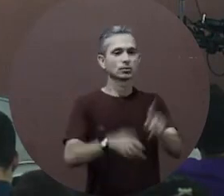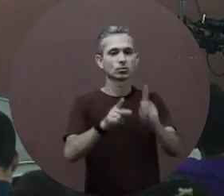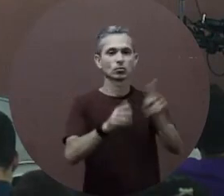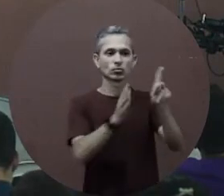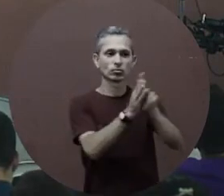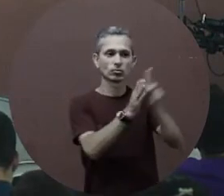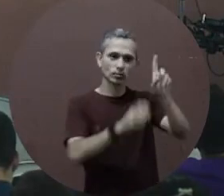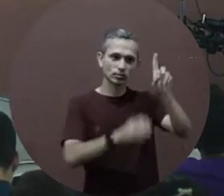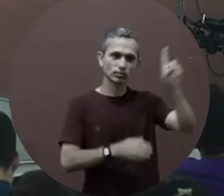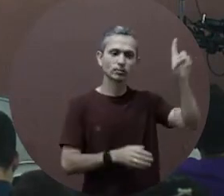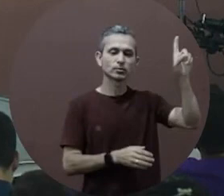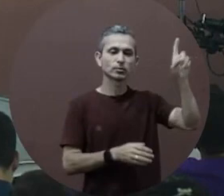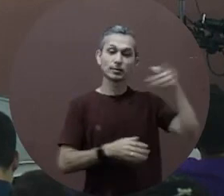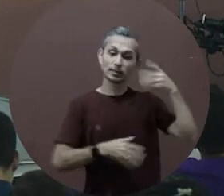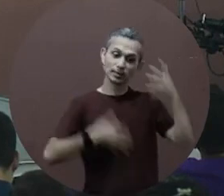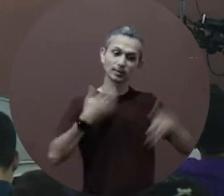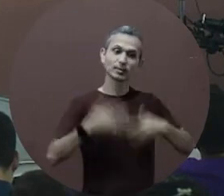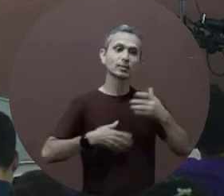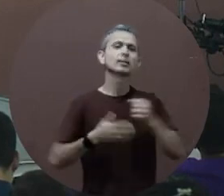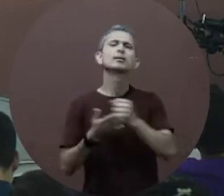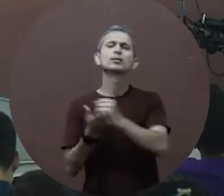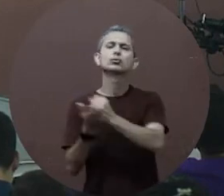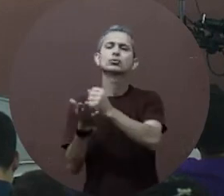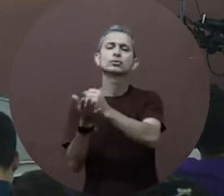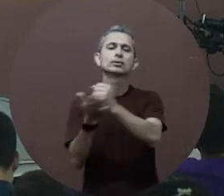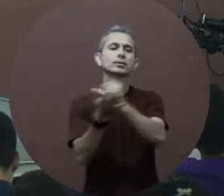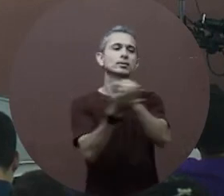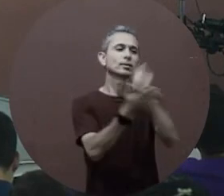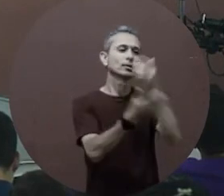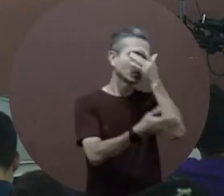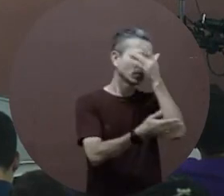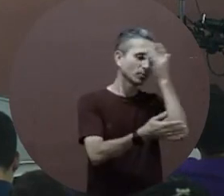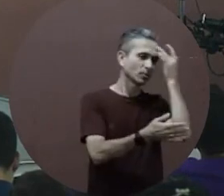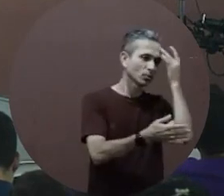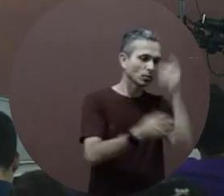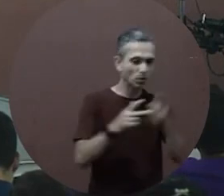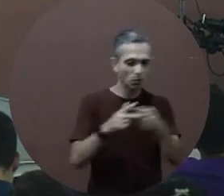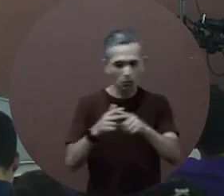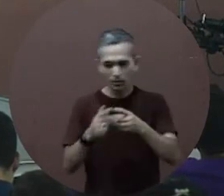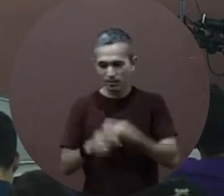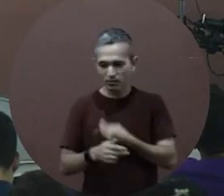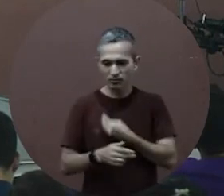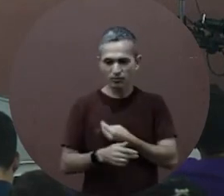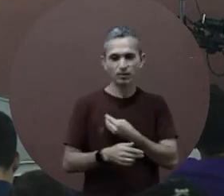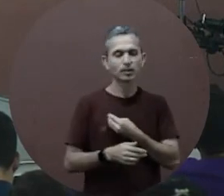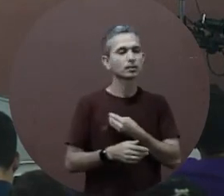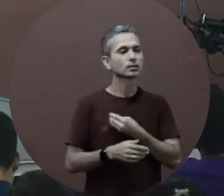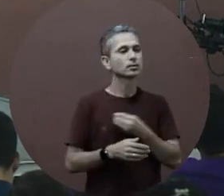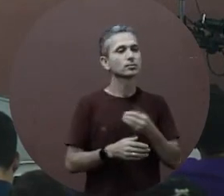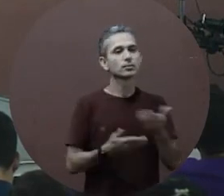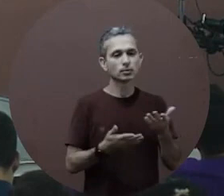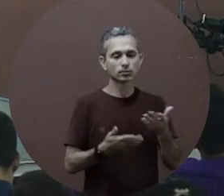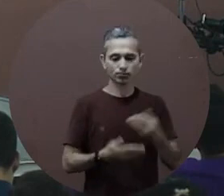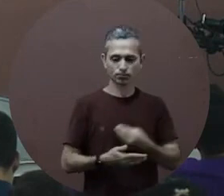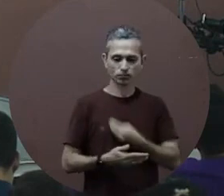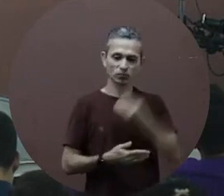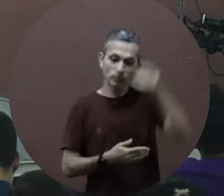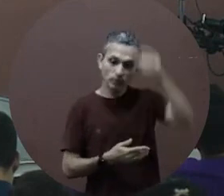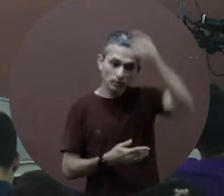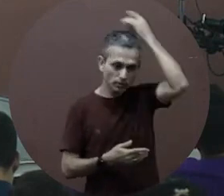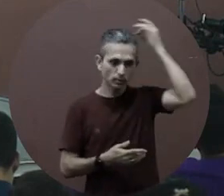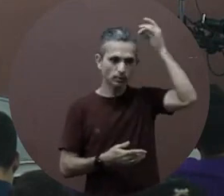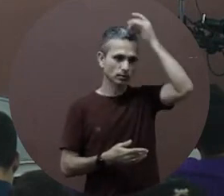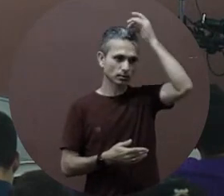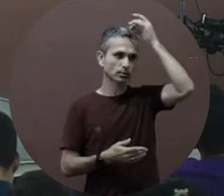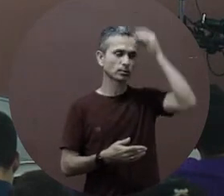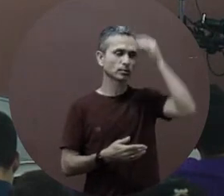de ajudar as pessoas a corrigirem suas vidas, a caminharem em santidade. E que a igreja